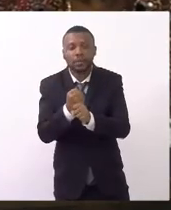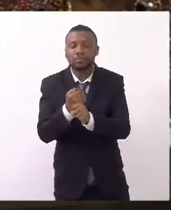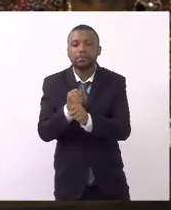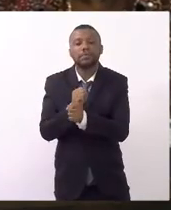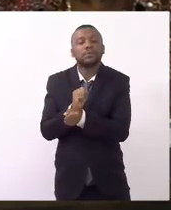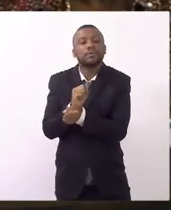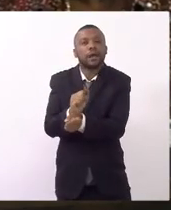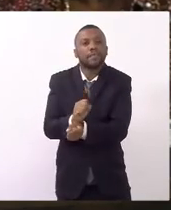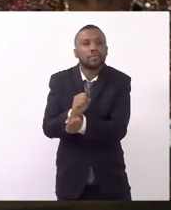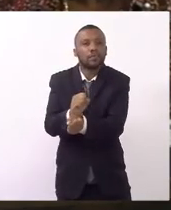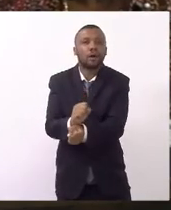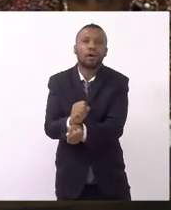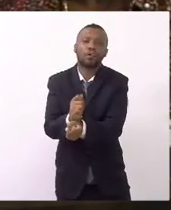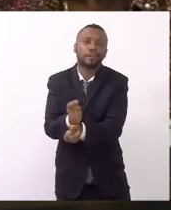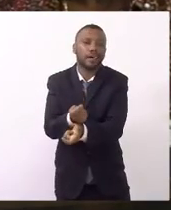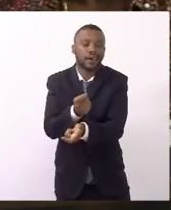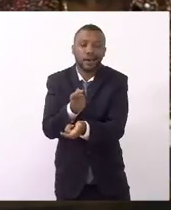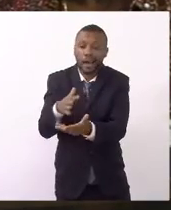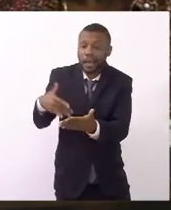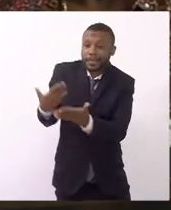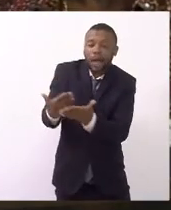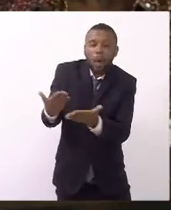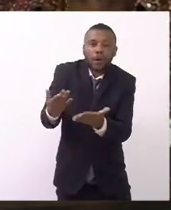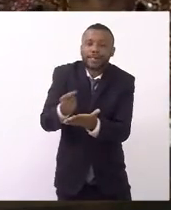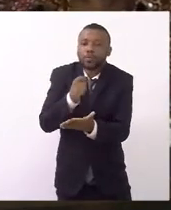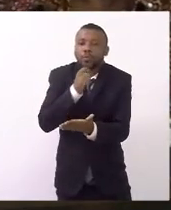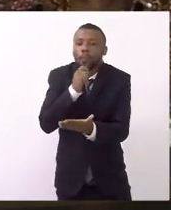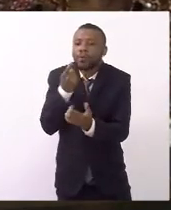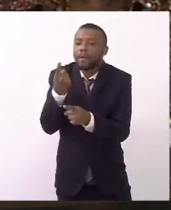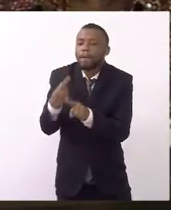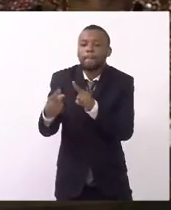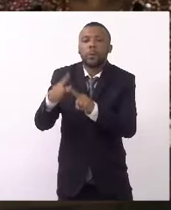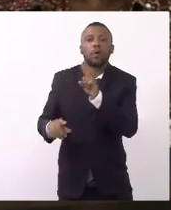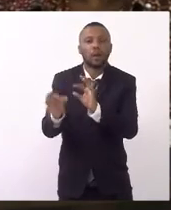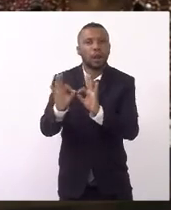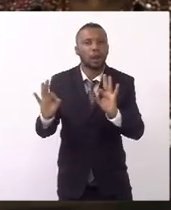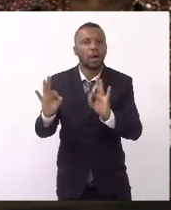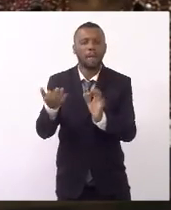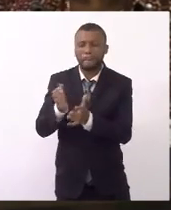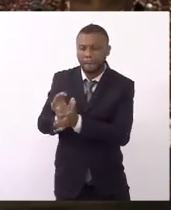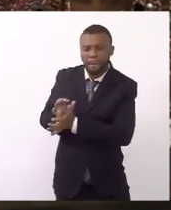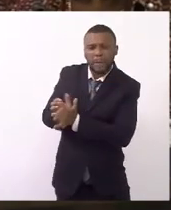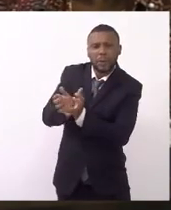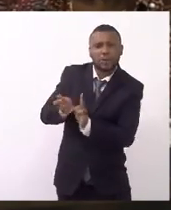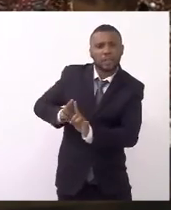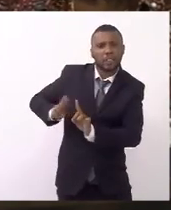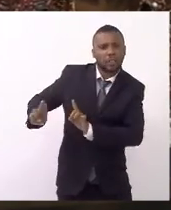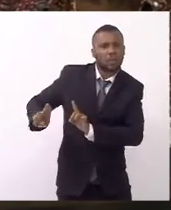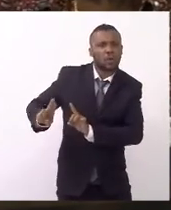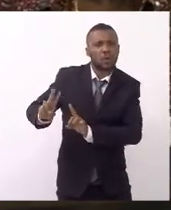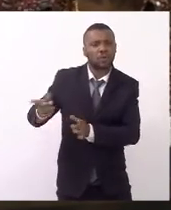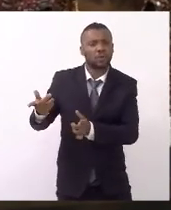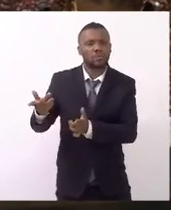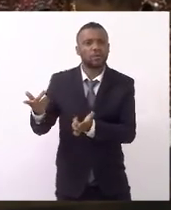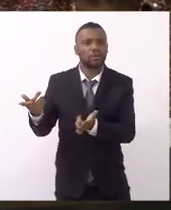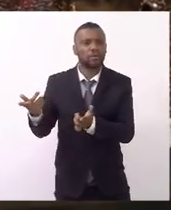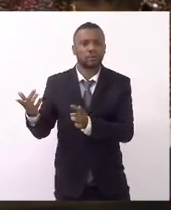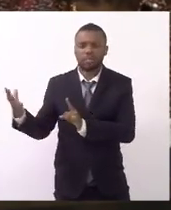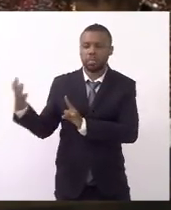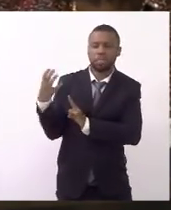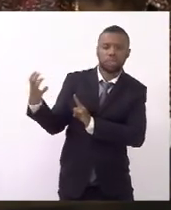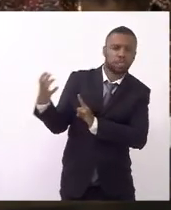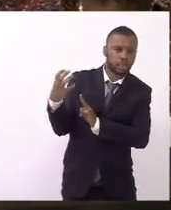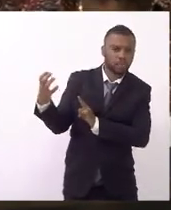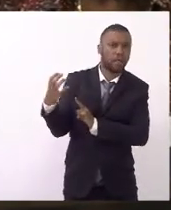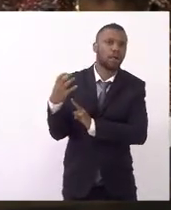e ainda não plenamente superados o fundamentalismo religioso que forma o nosso estado e